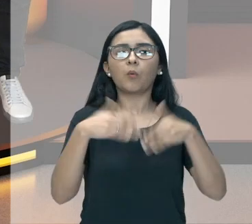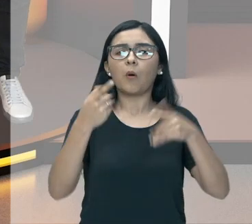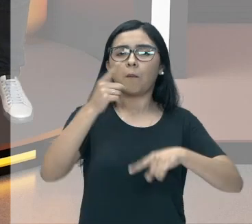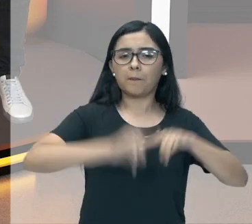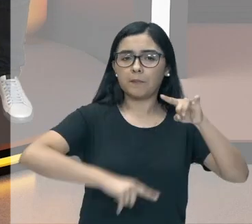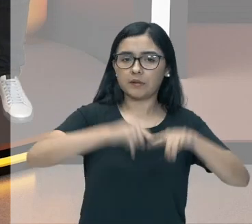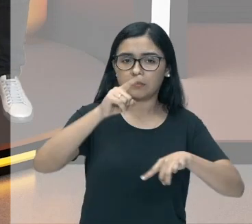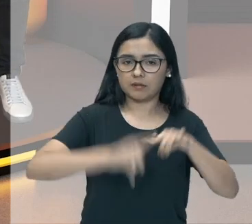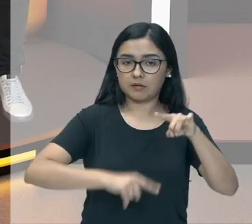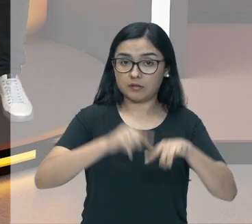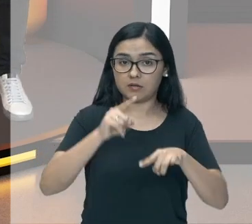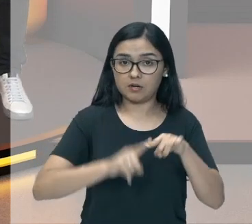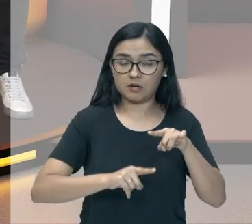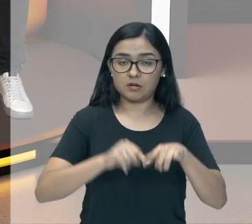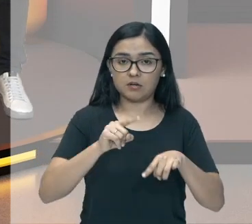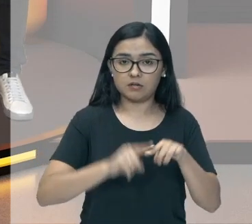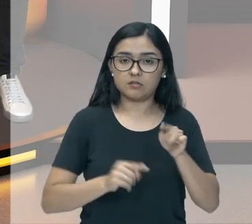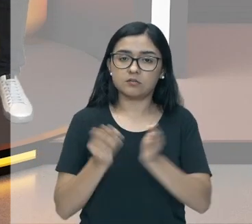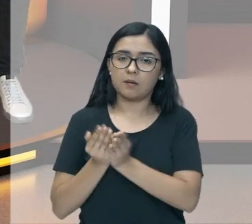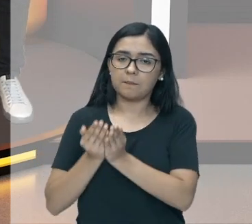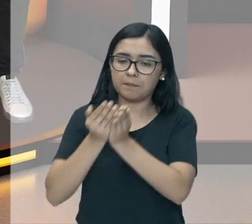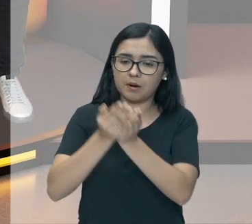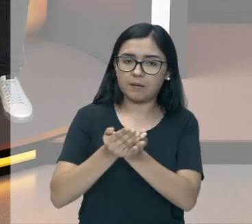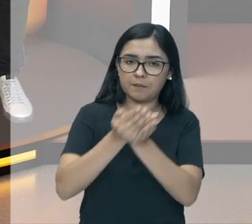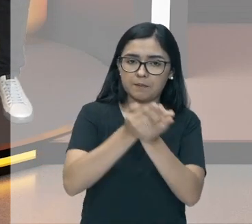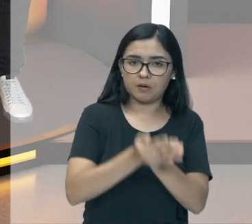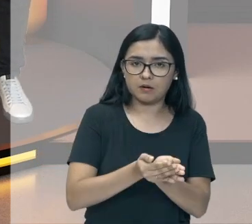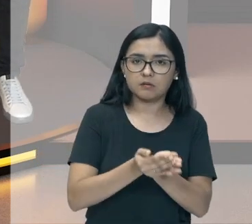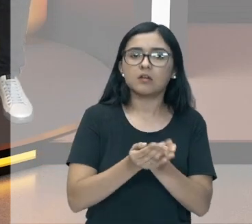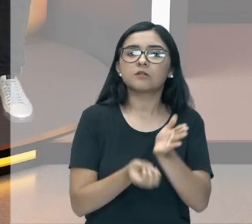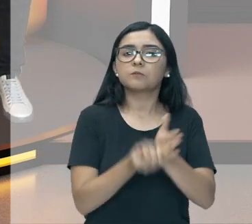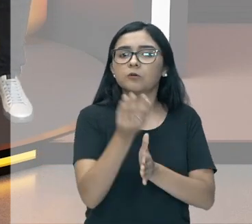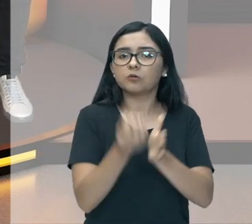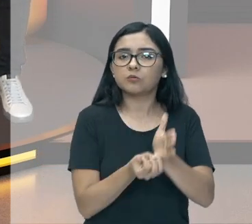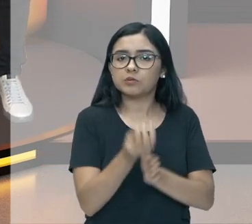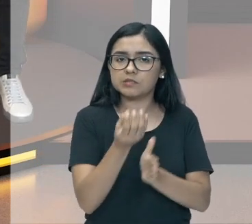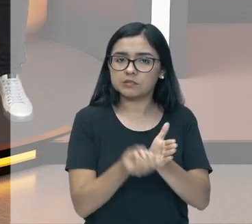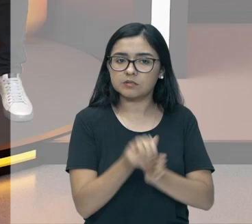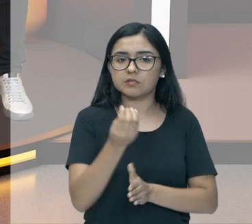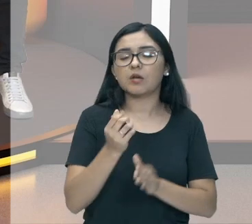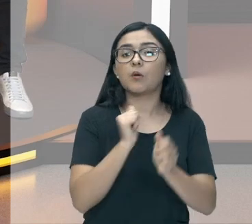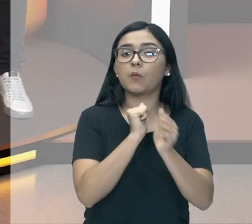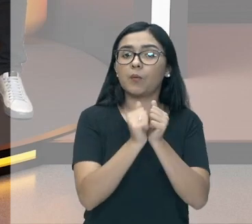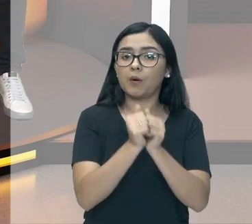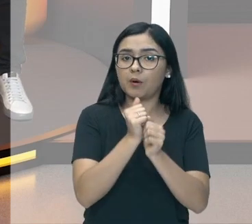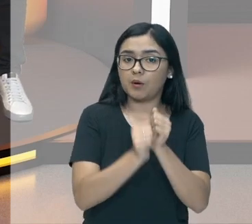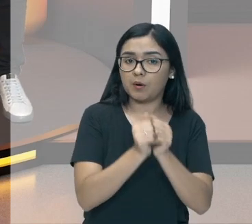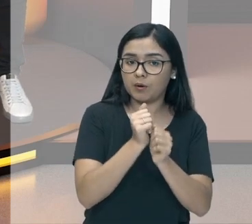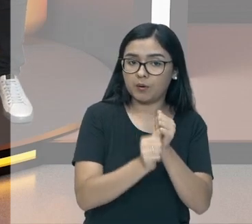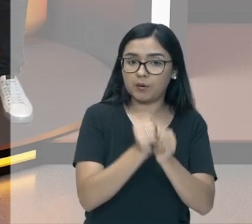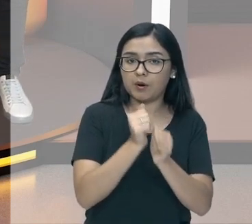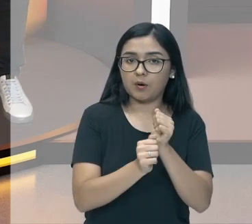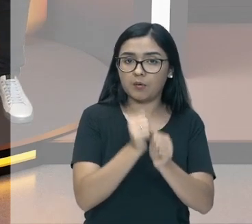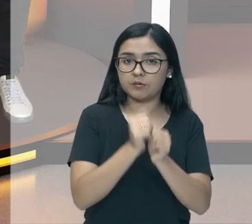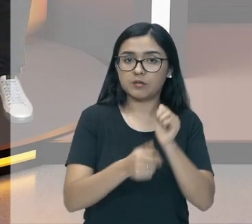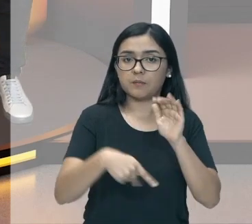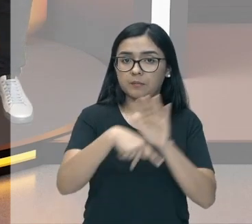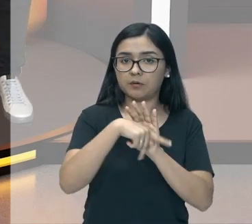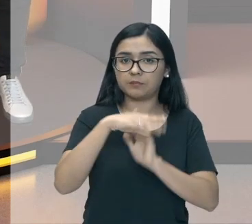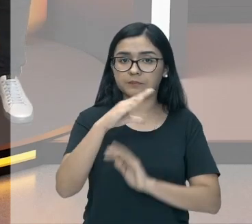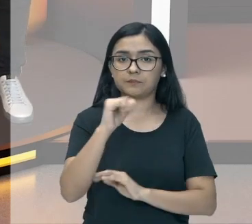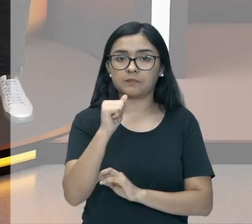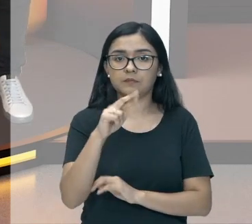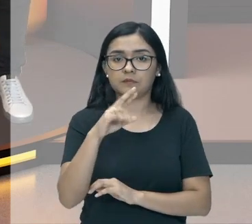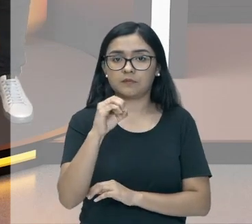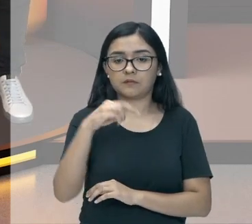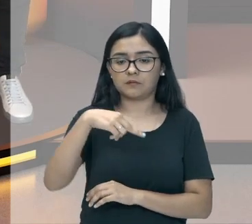que os colonos produziam. Vejam, o arroz vinha das Carolinas, tanto da Carolina do